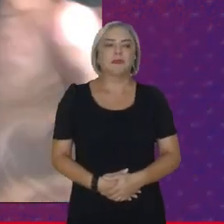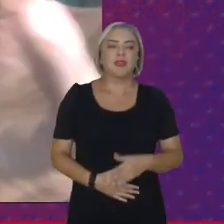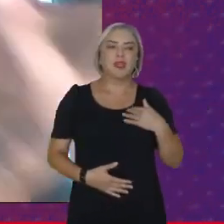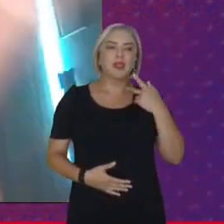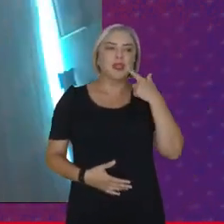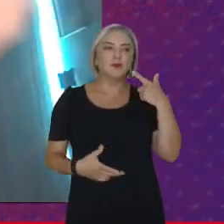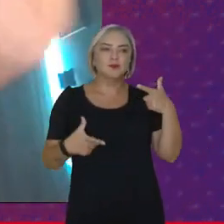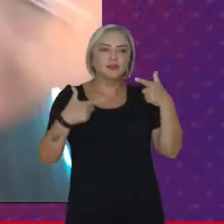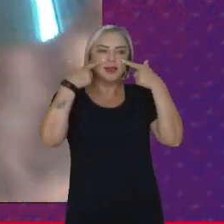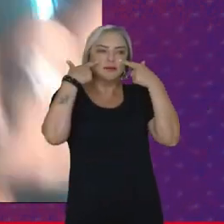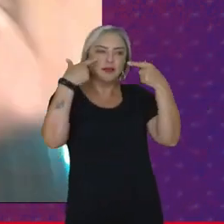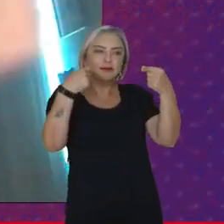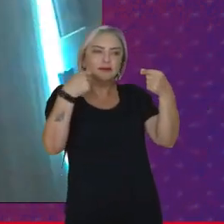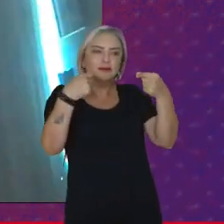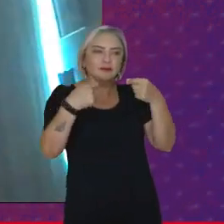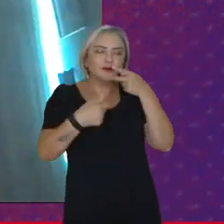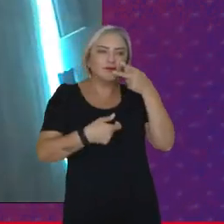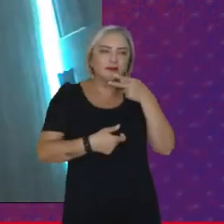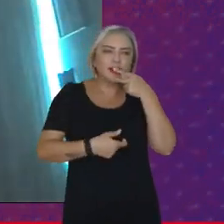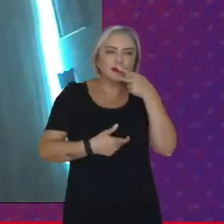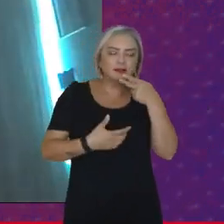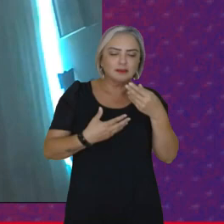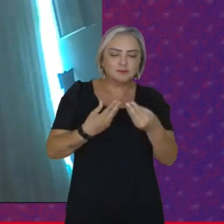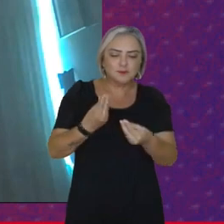a atenção, porque quando nós falamos da